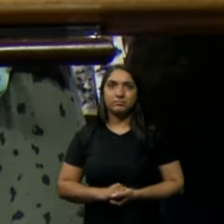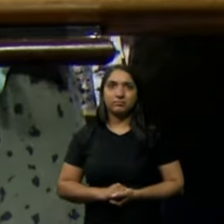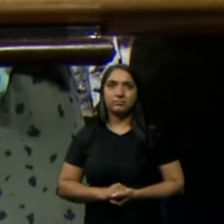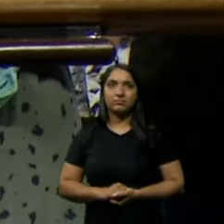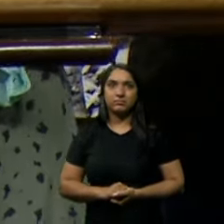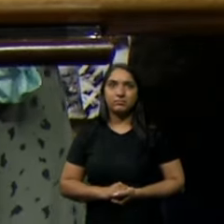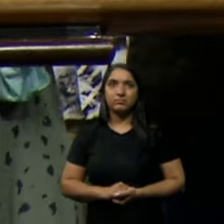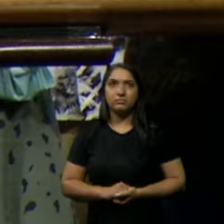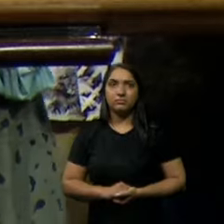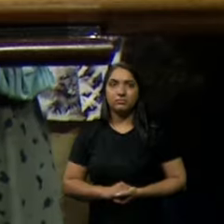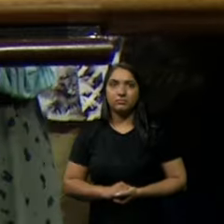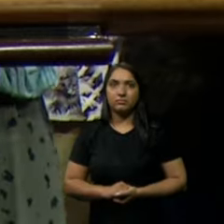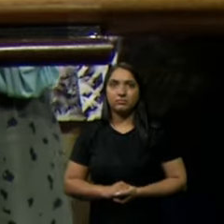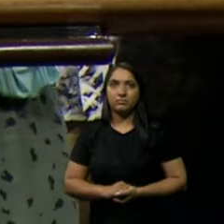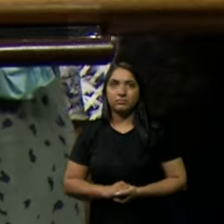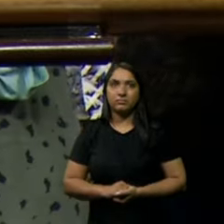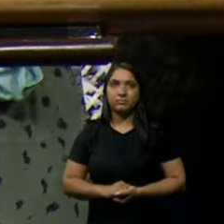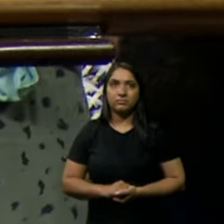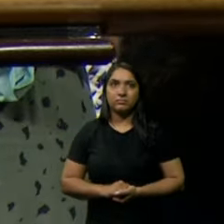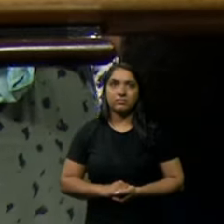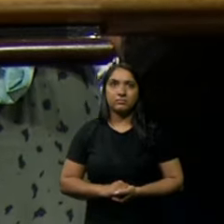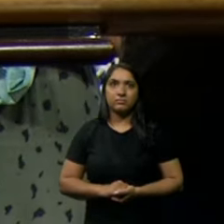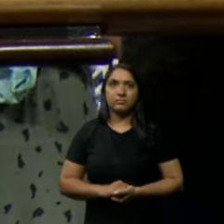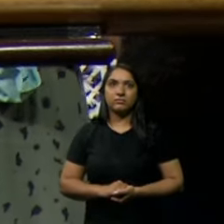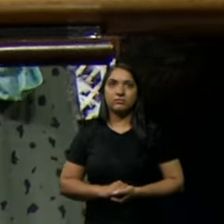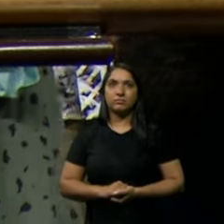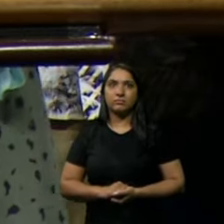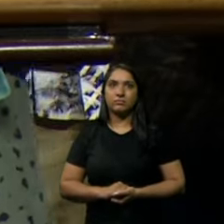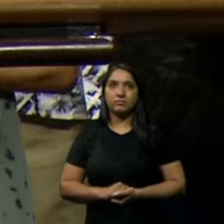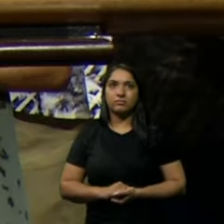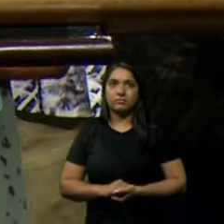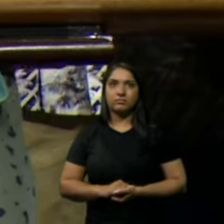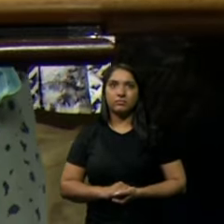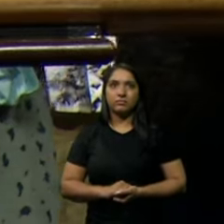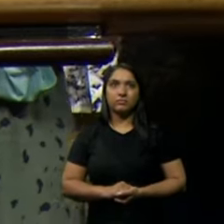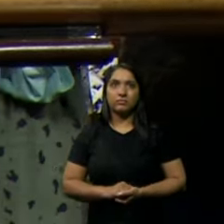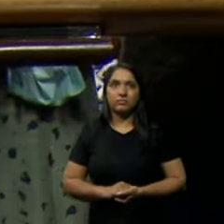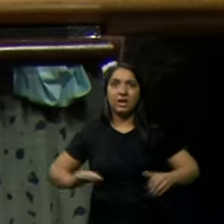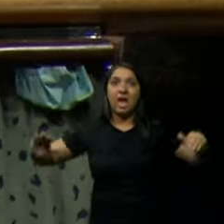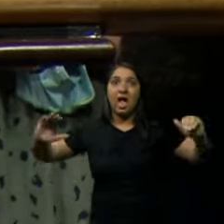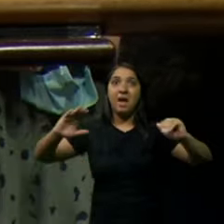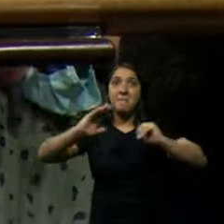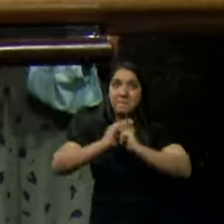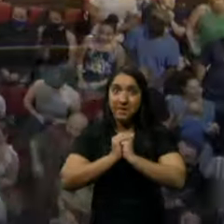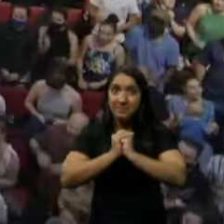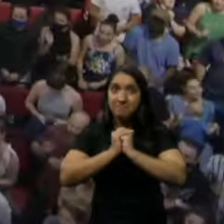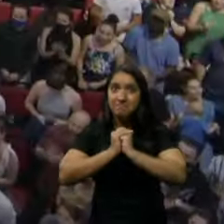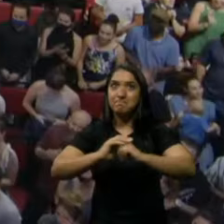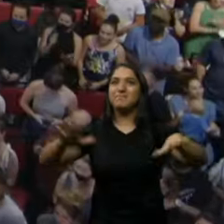and coffee and reality and Skype amém